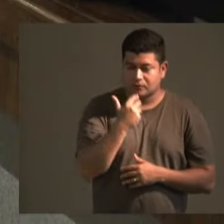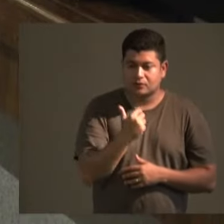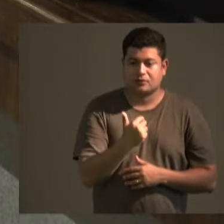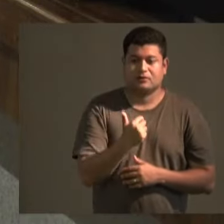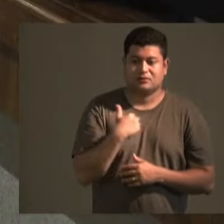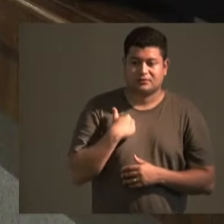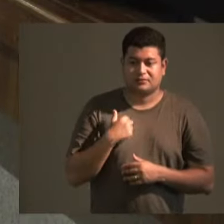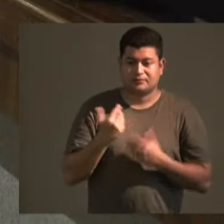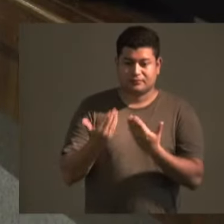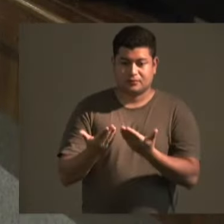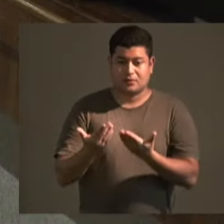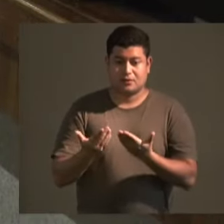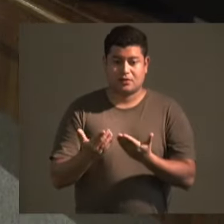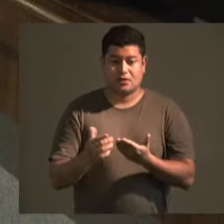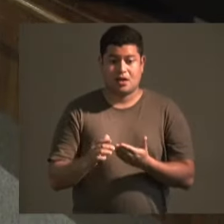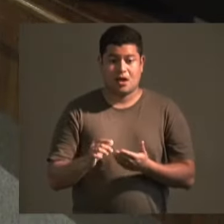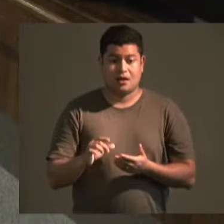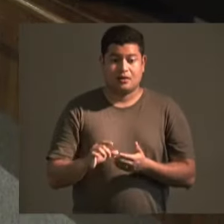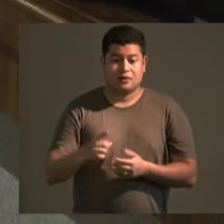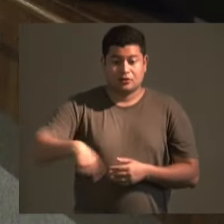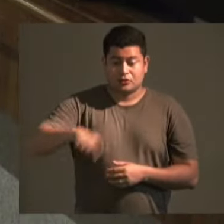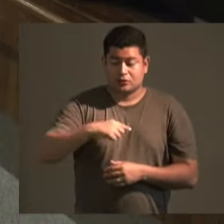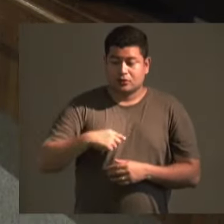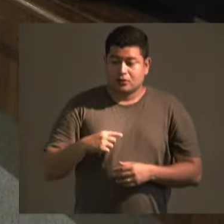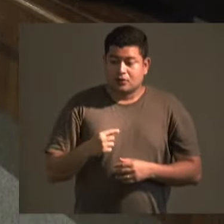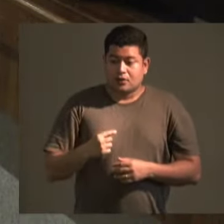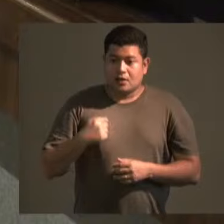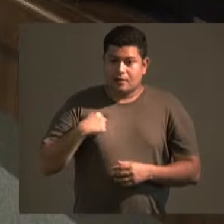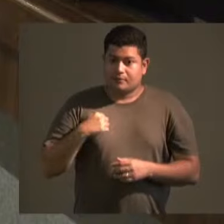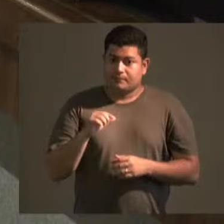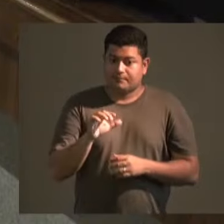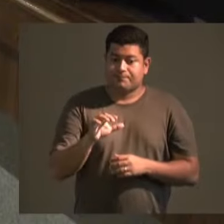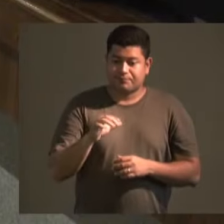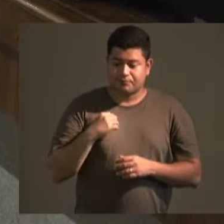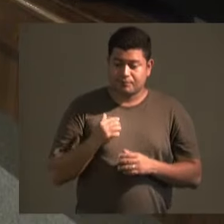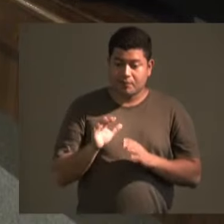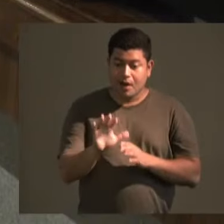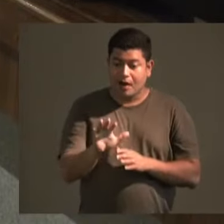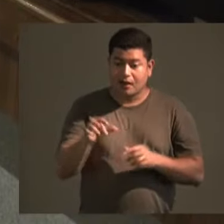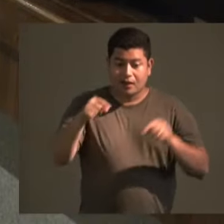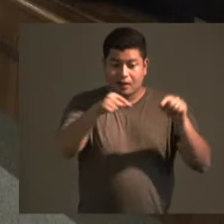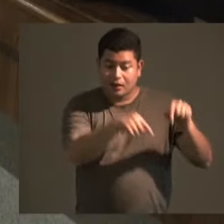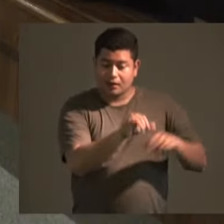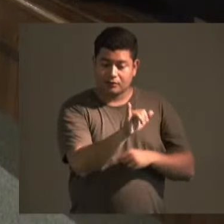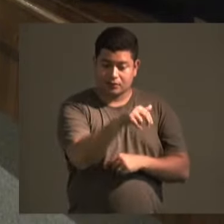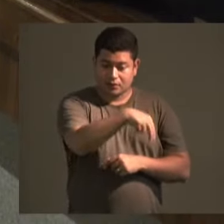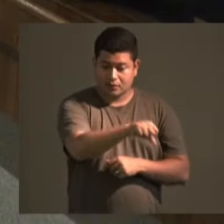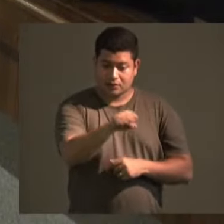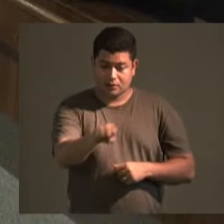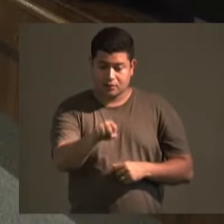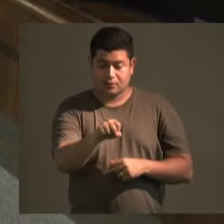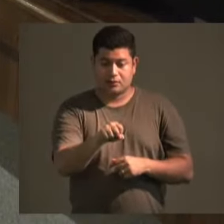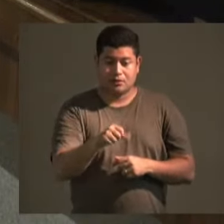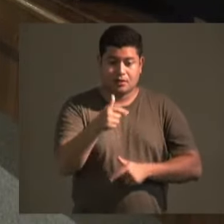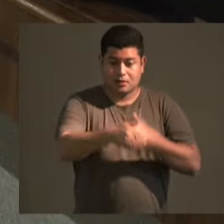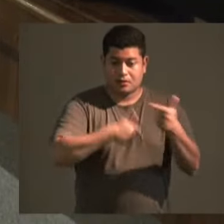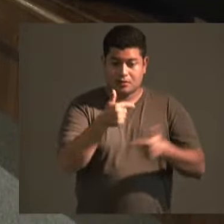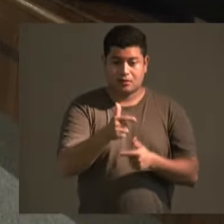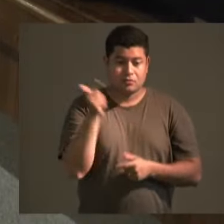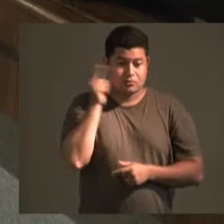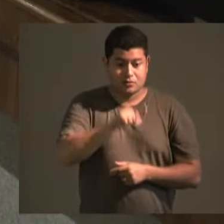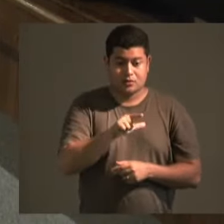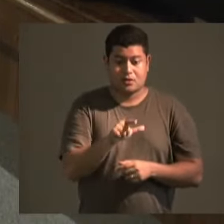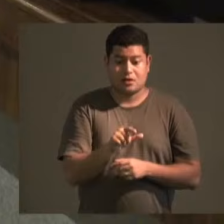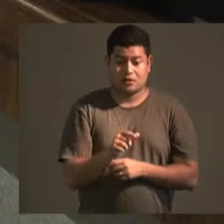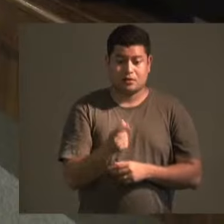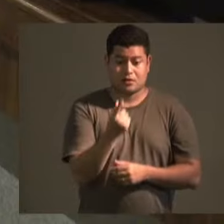ser anticapacitista, mas, às vezes, na minha realidade lá do INSS, onde eu trabalho com o BPC, para a pessoa acessar aquele benefício